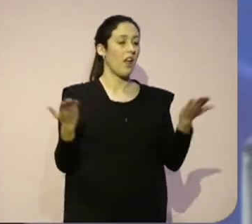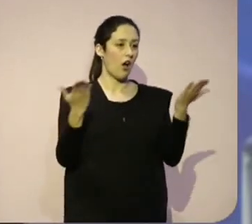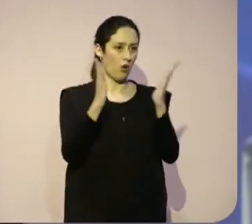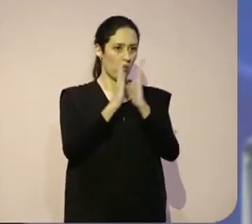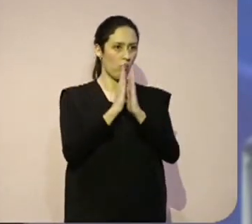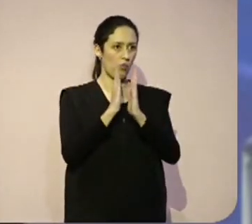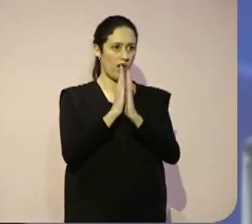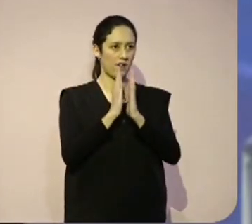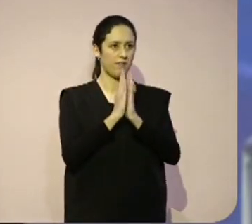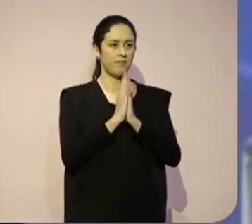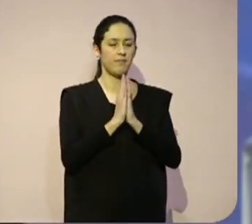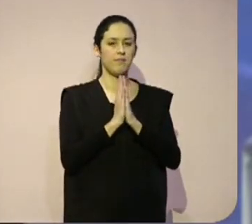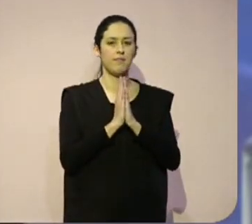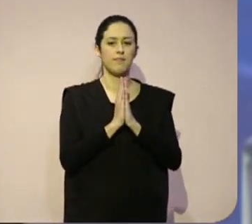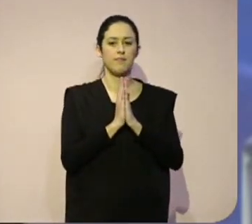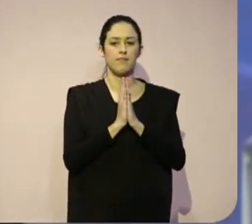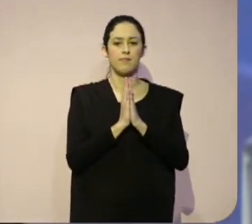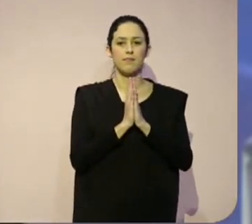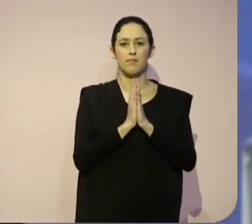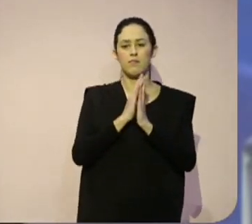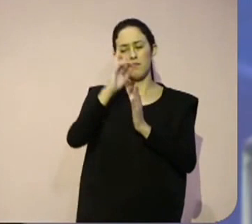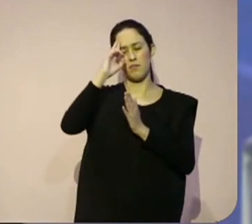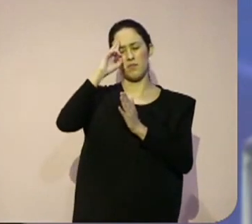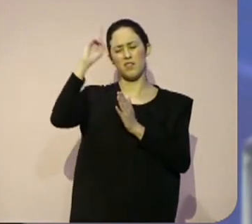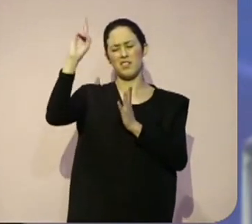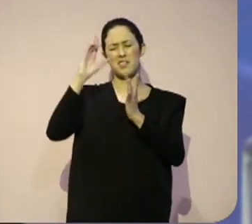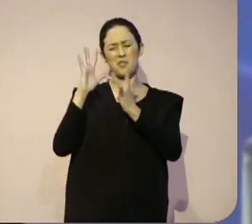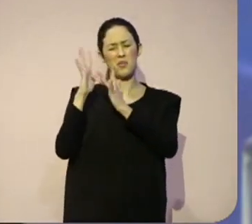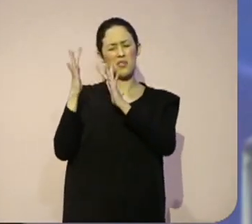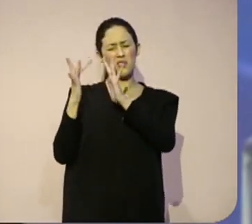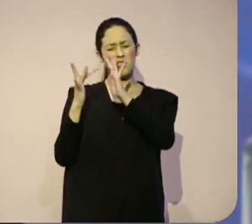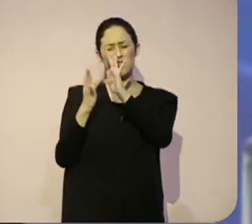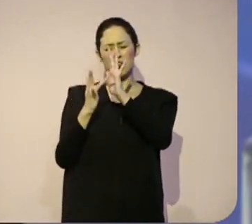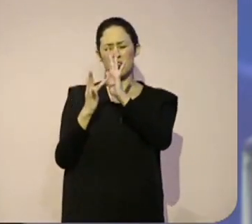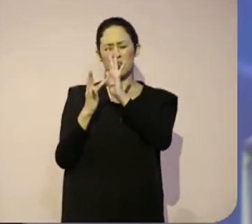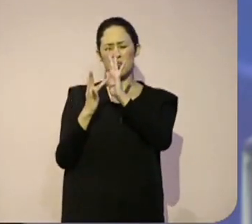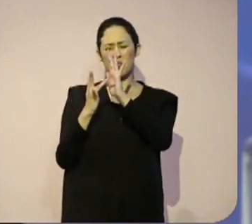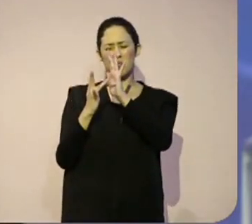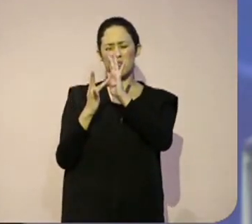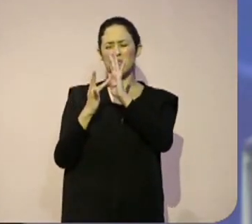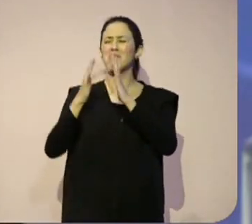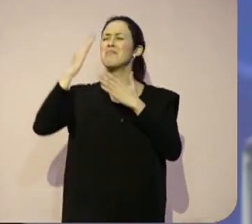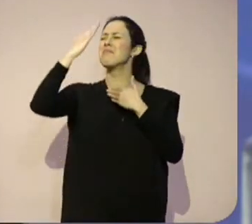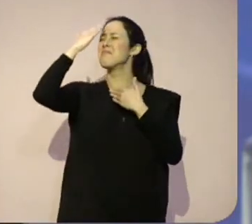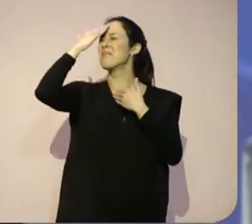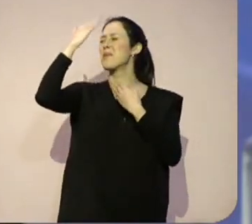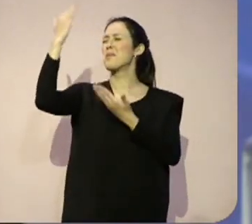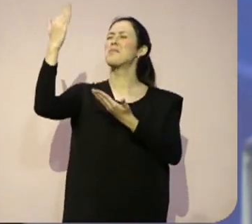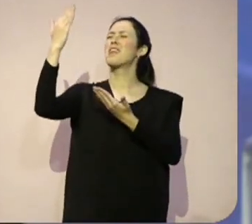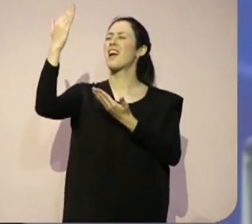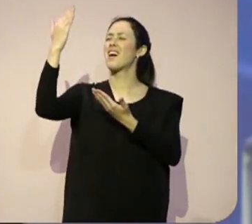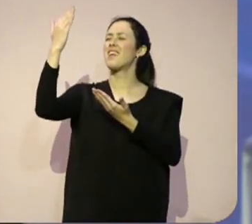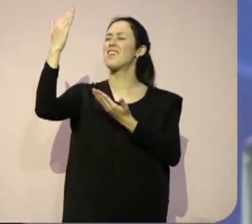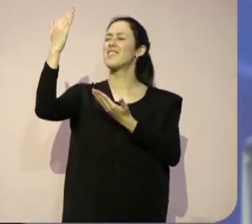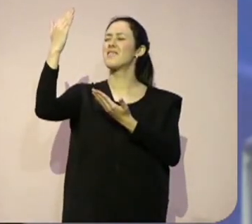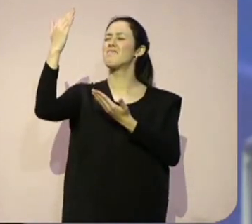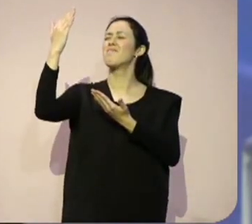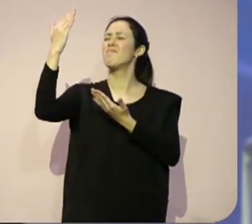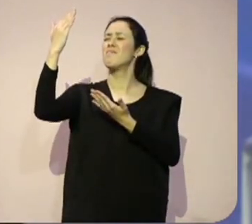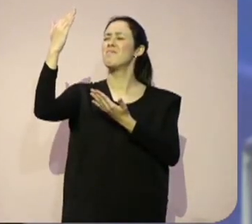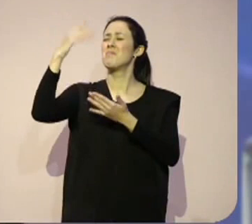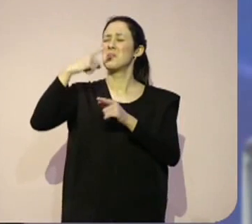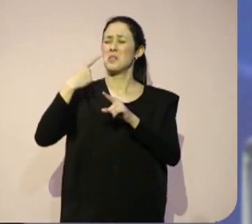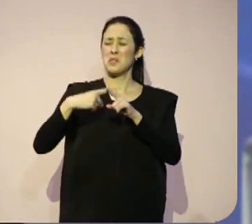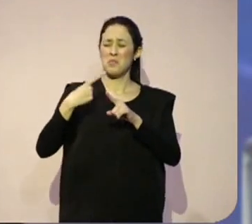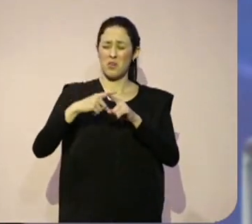agora? Senhor Jesus, eu quero te agradecer, porque essas